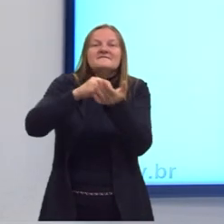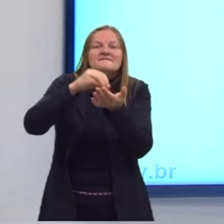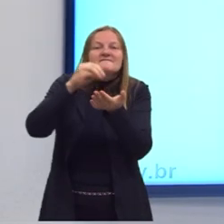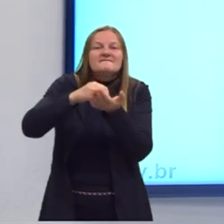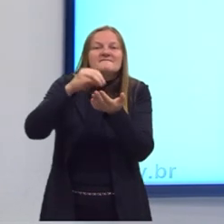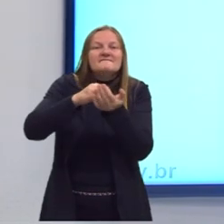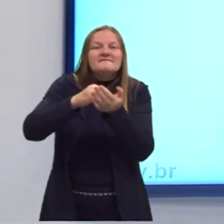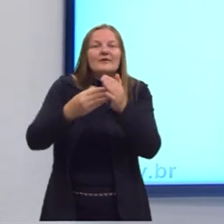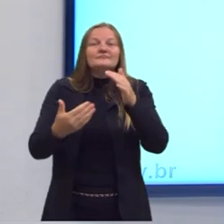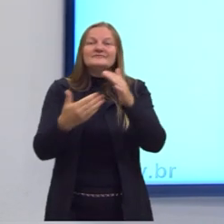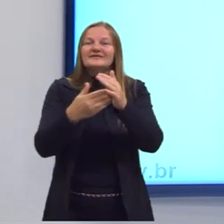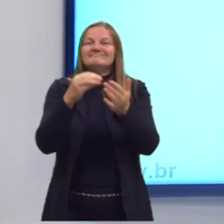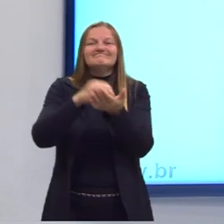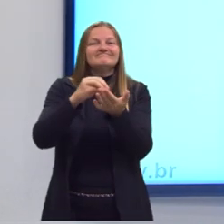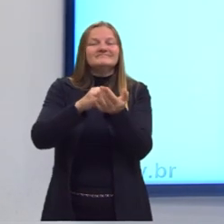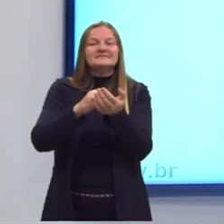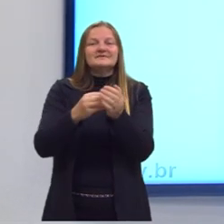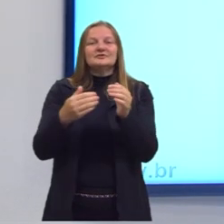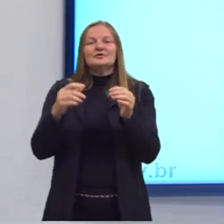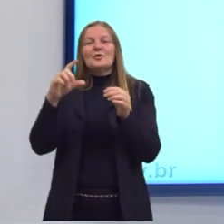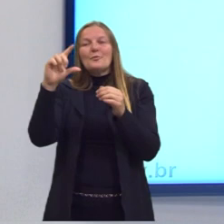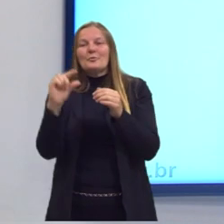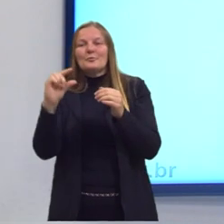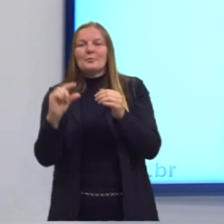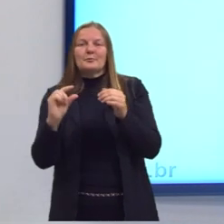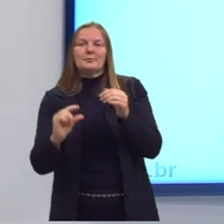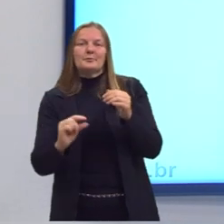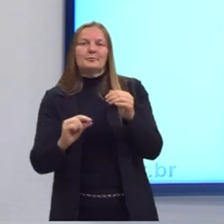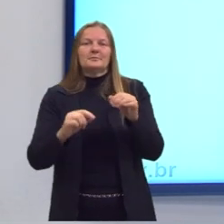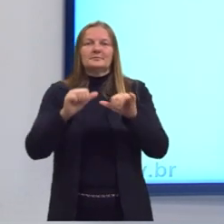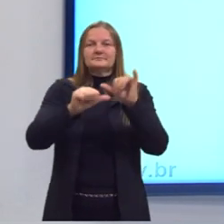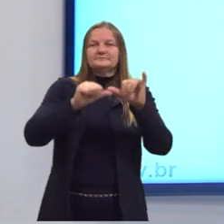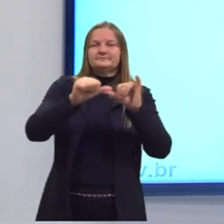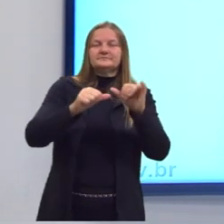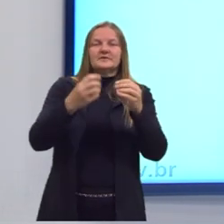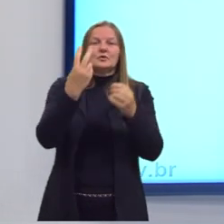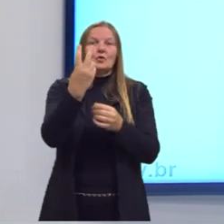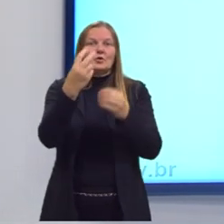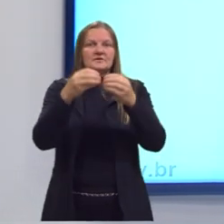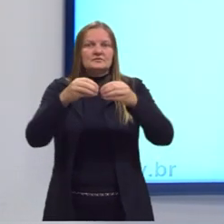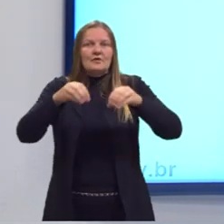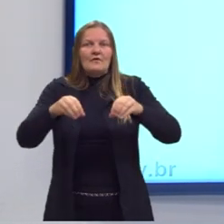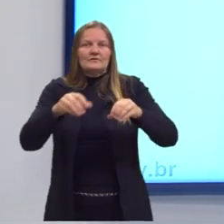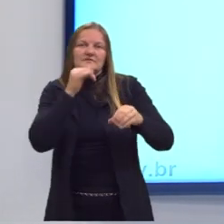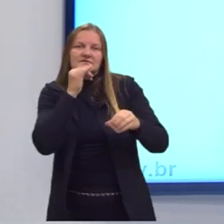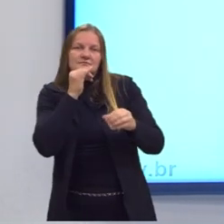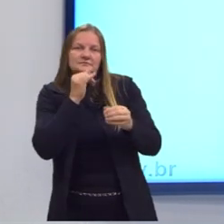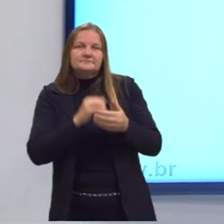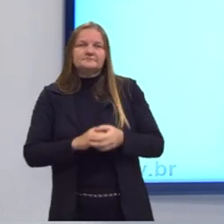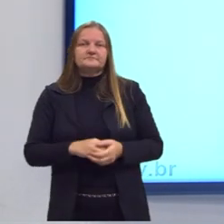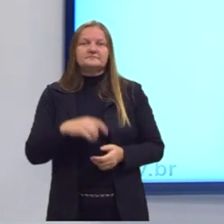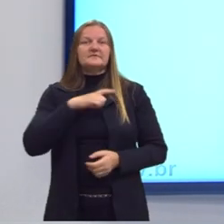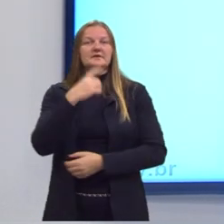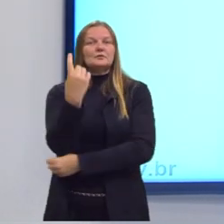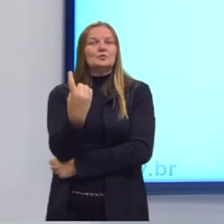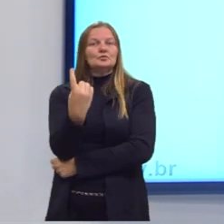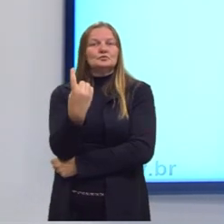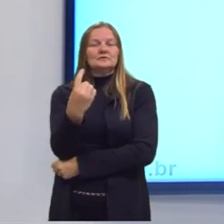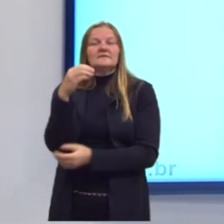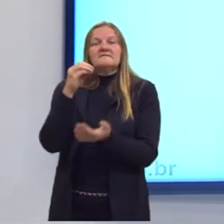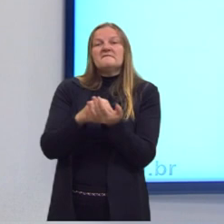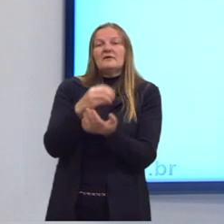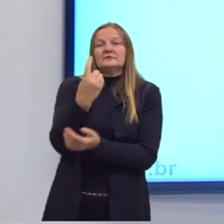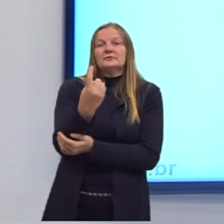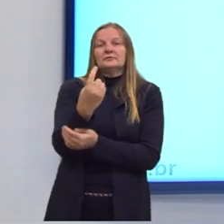limitante vai limitar a quantidade dos outros e a gente porque se eu preciso de dois ovos para fazer o meu bolo e eu só tenho